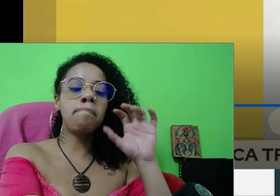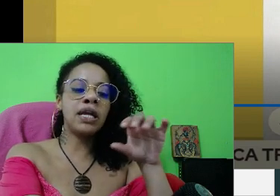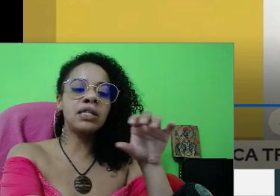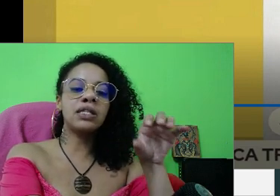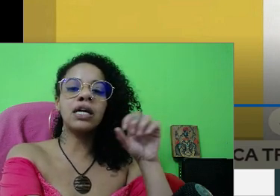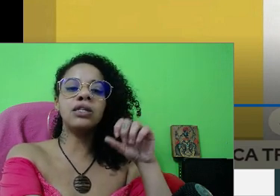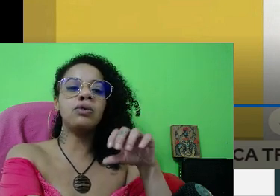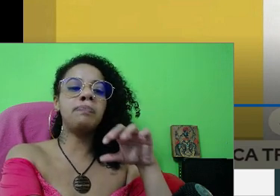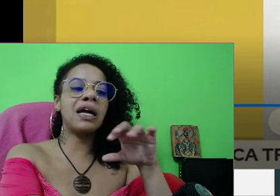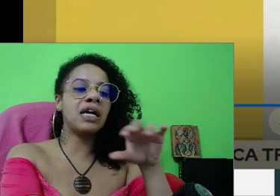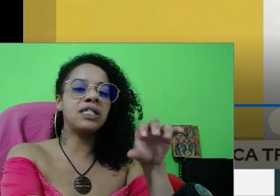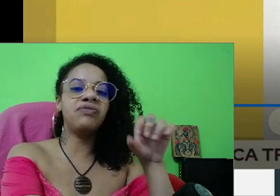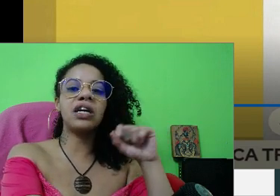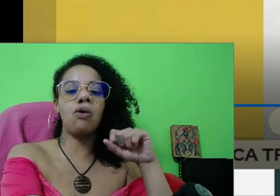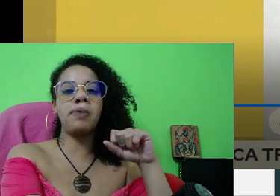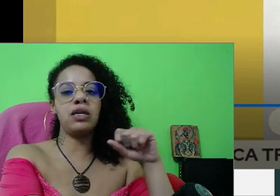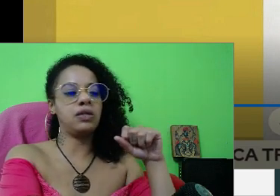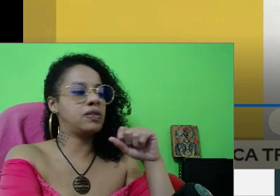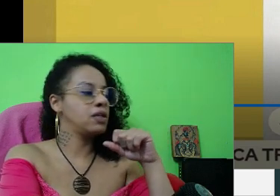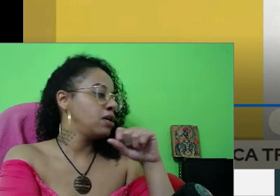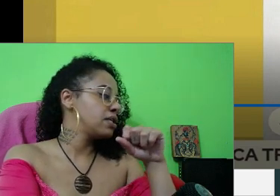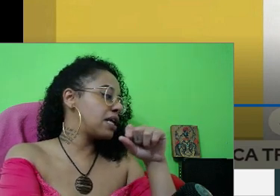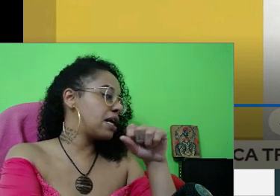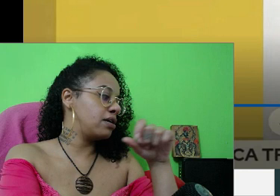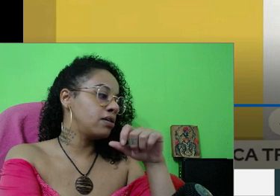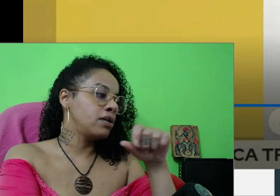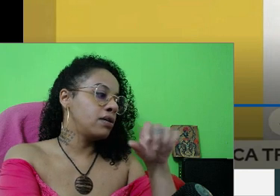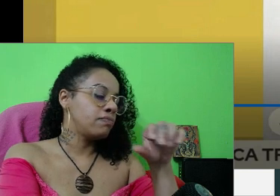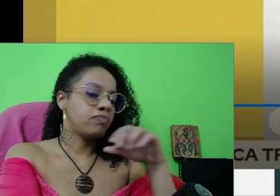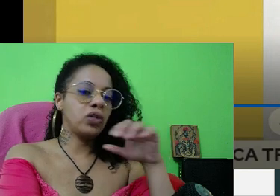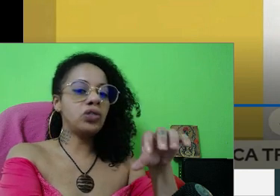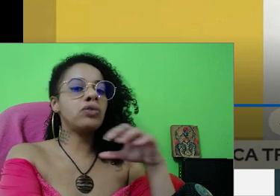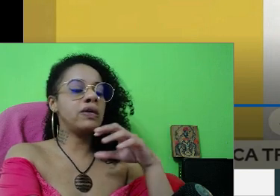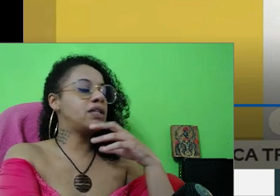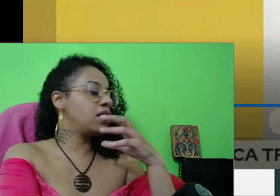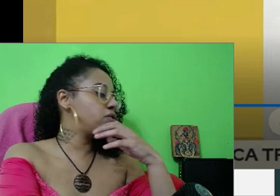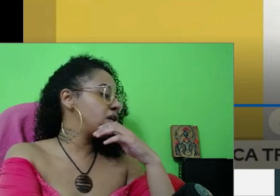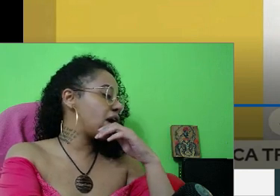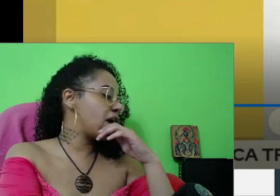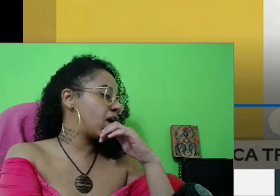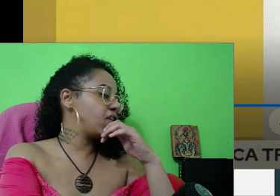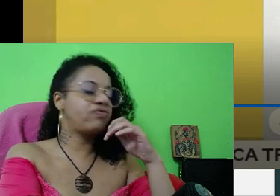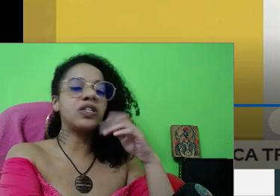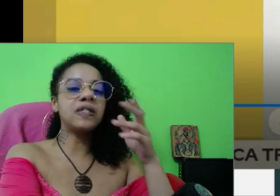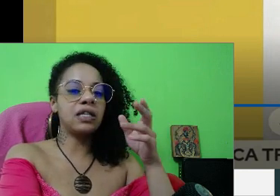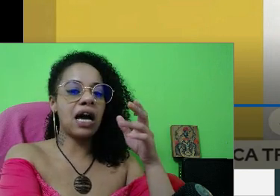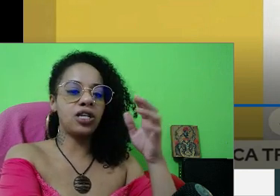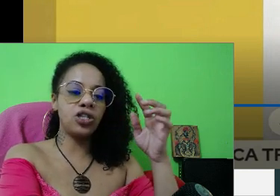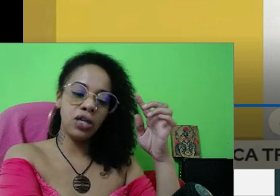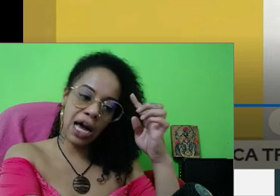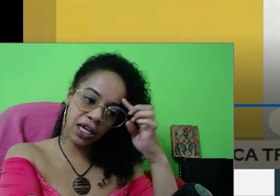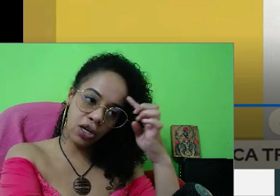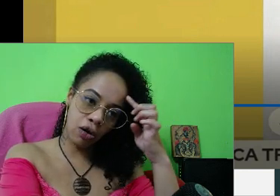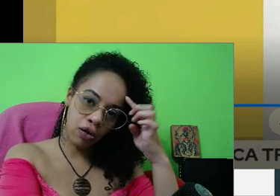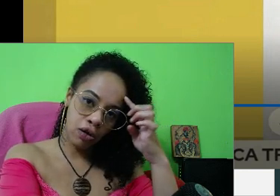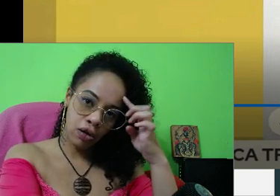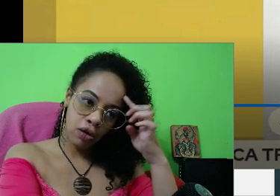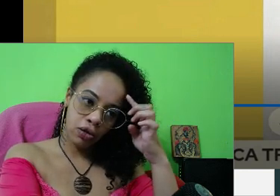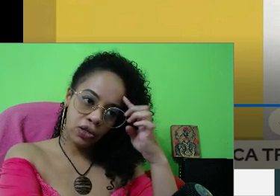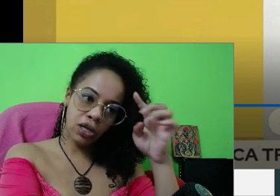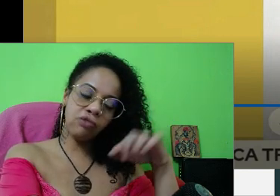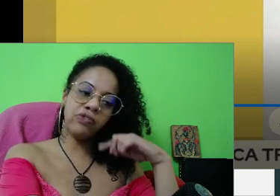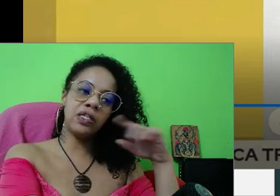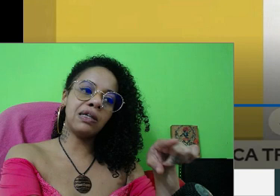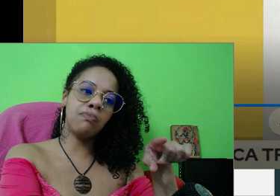estão plantando para nós ficar o país saca isso eu entendo que é diversidade aqui ó